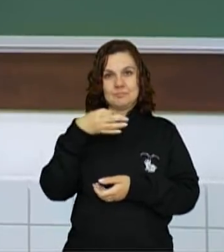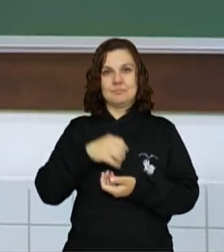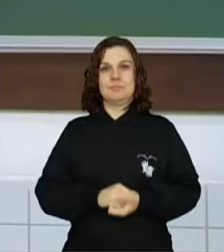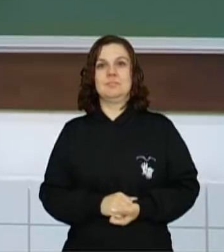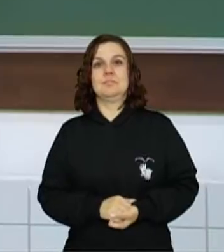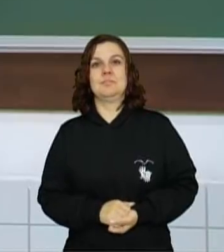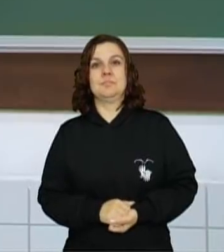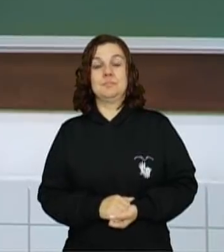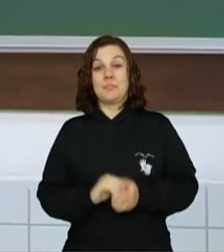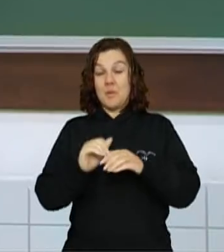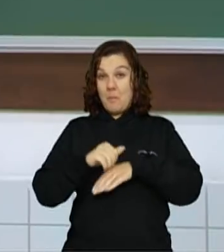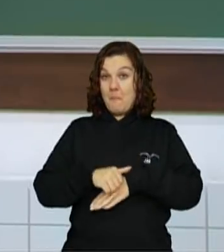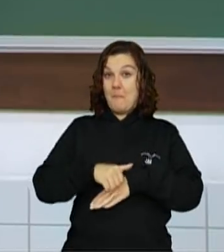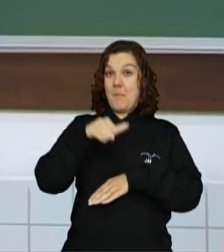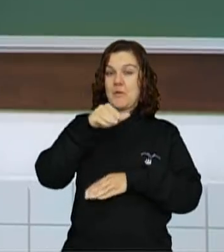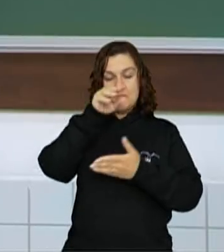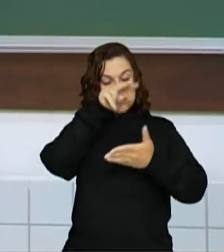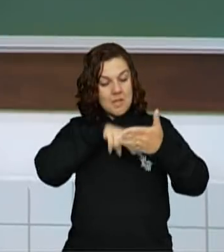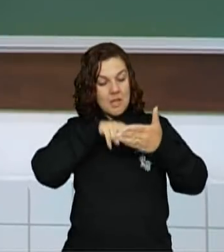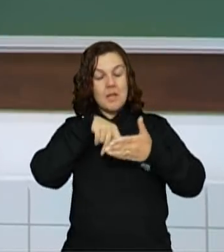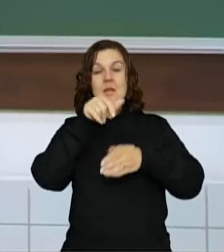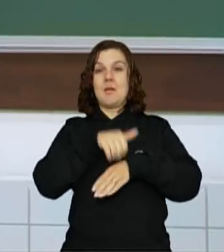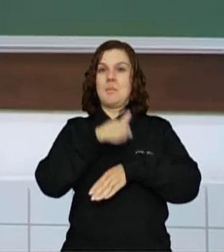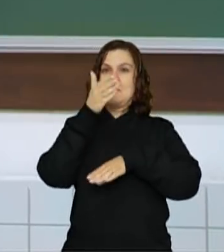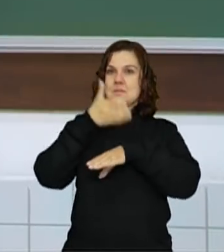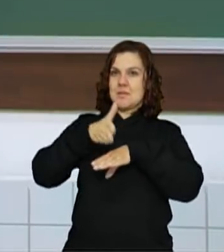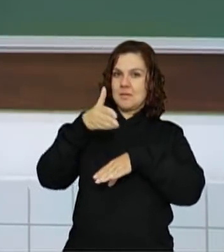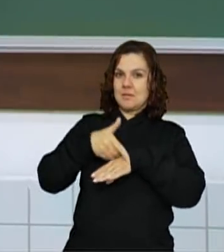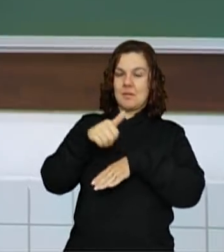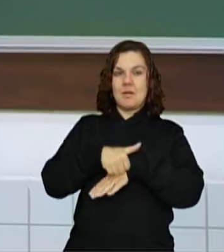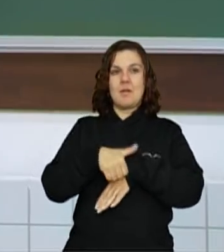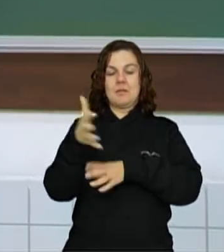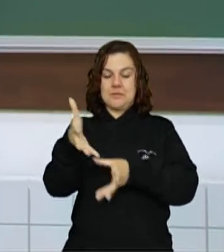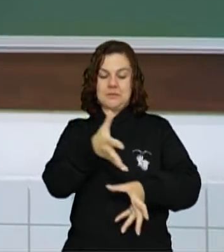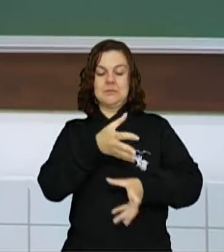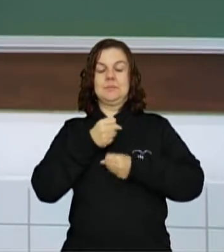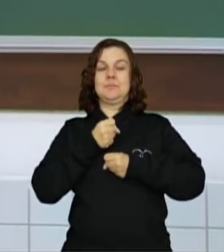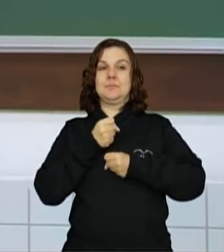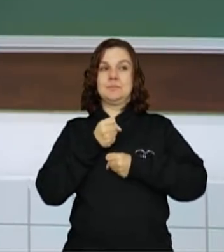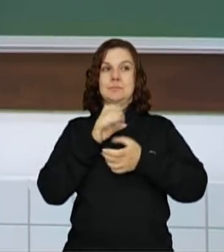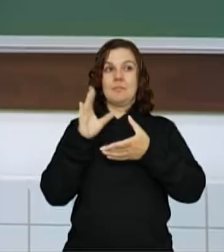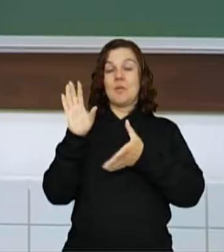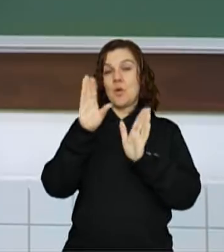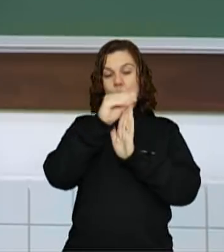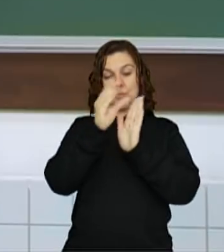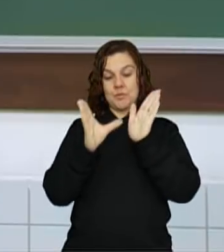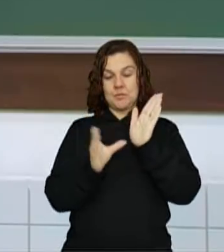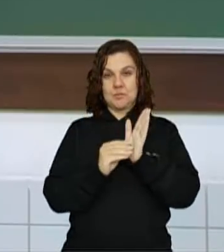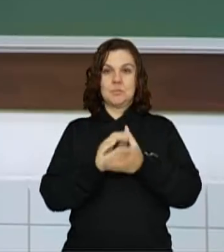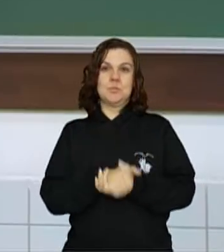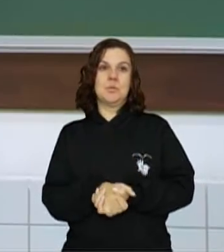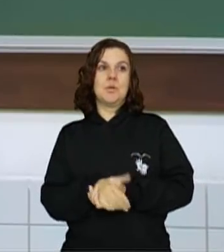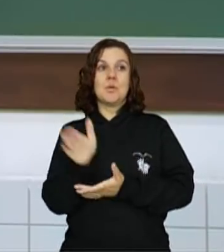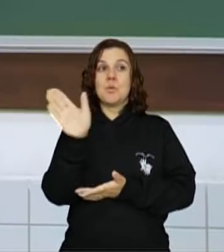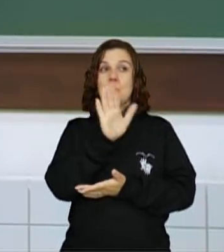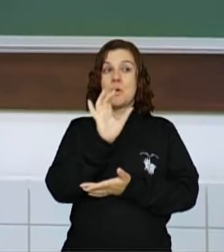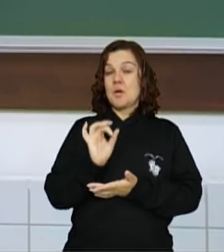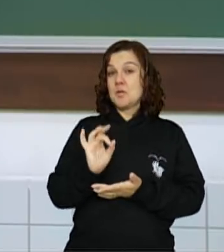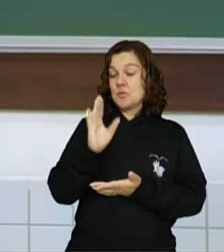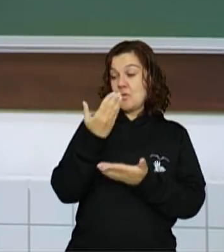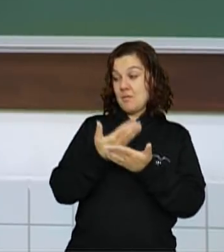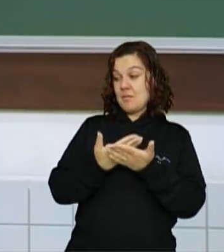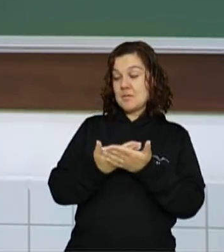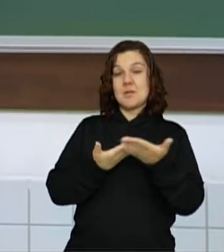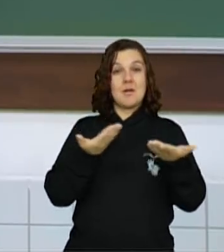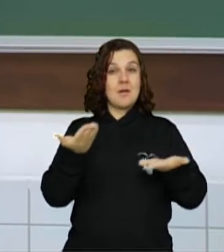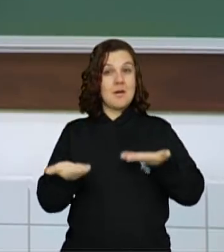corretamente. Quanto mais você lê, você se apropria daquele conteúdo ali, tá? Não é apenas nessa aula